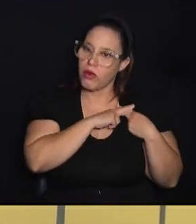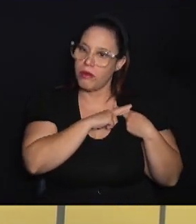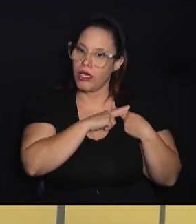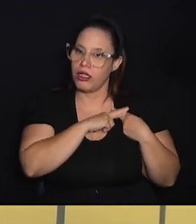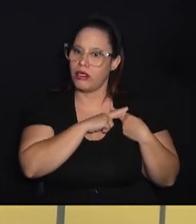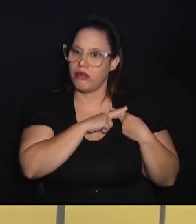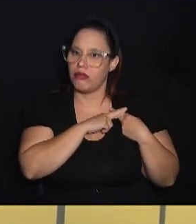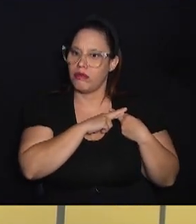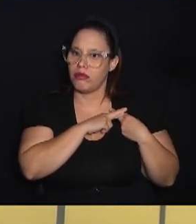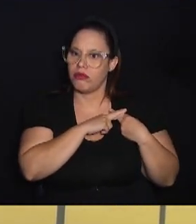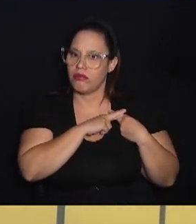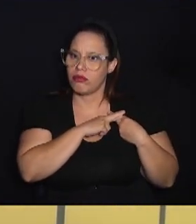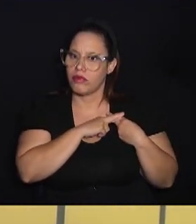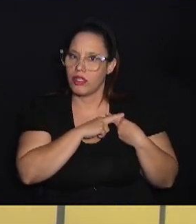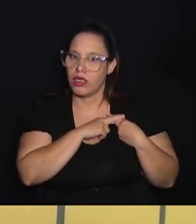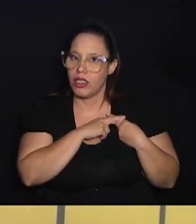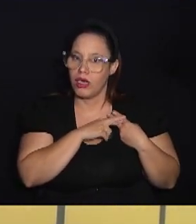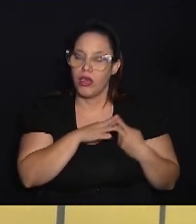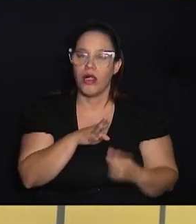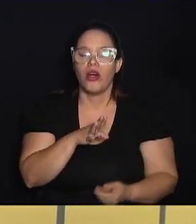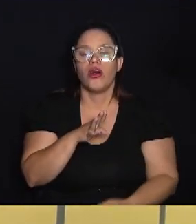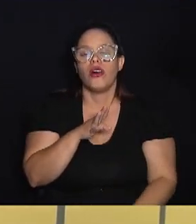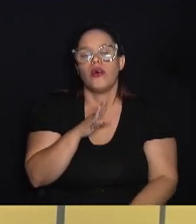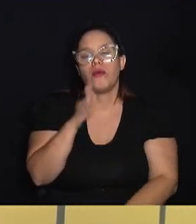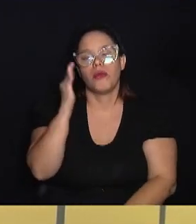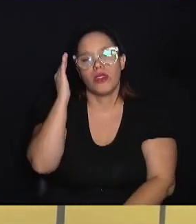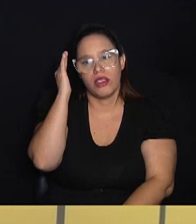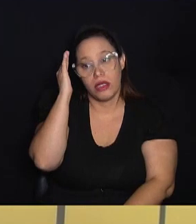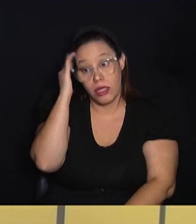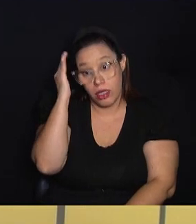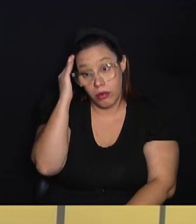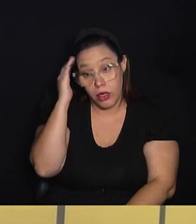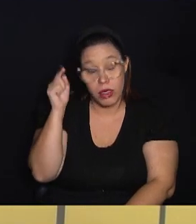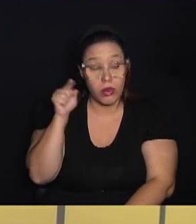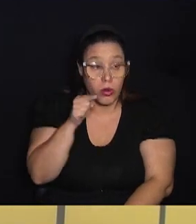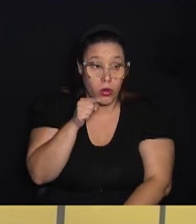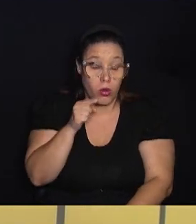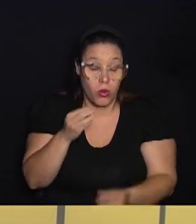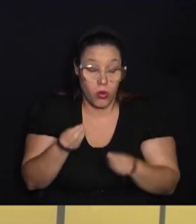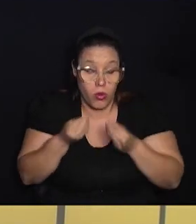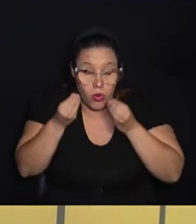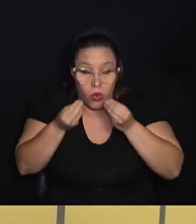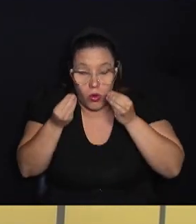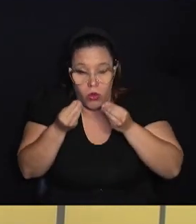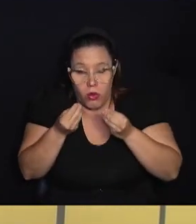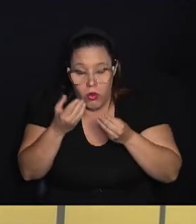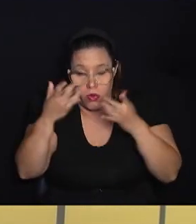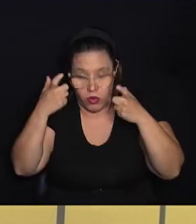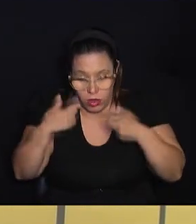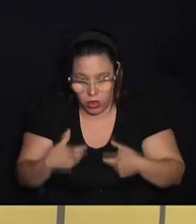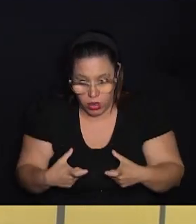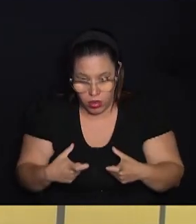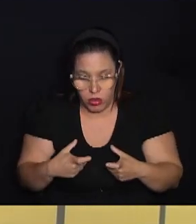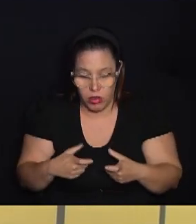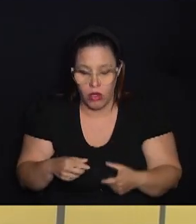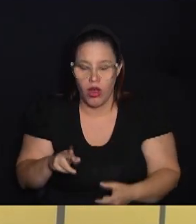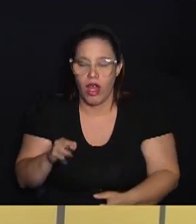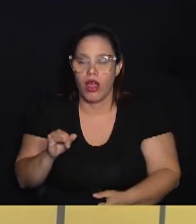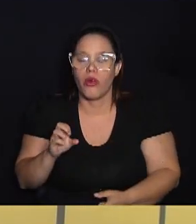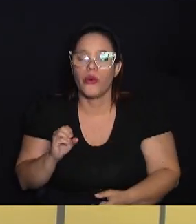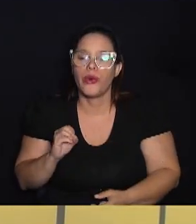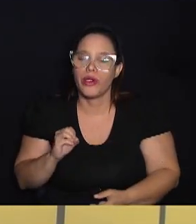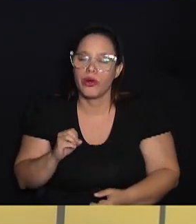responsabilizar também por saber como você está também por se responsabilizar pelo pelo acordo terapêutico que vai ser